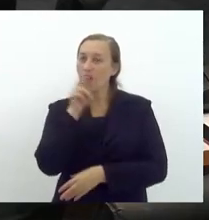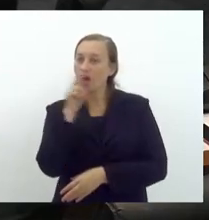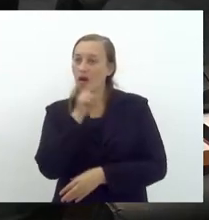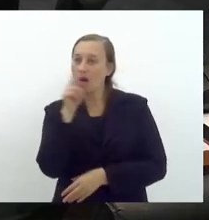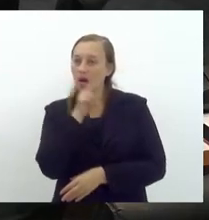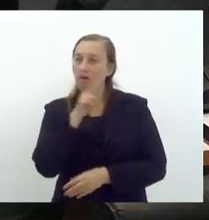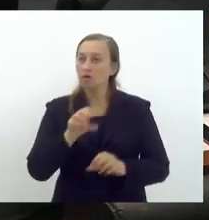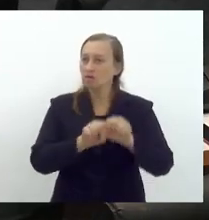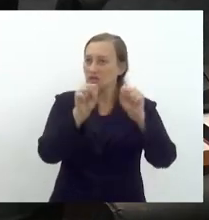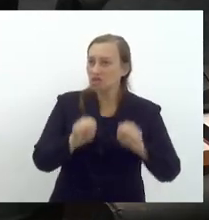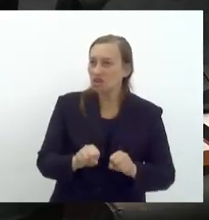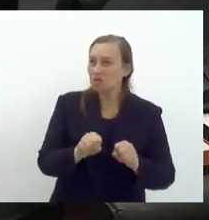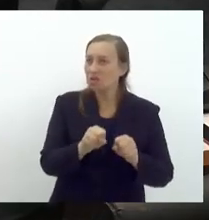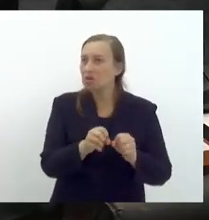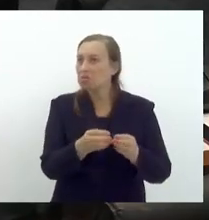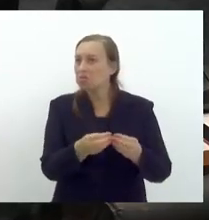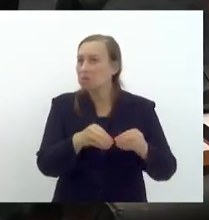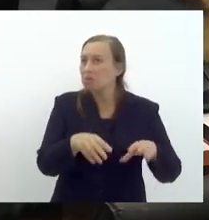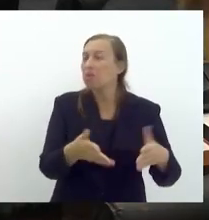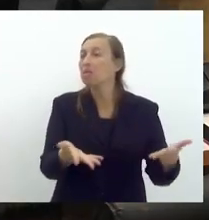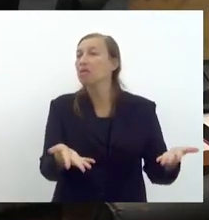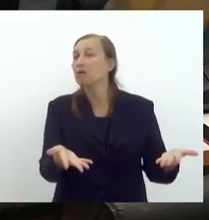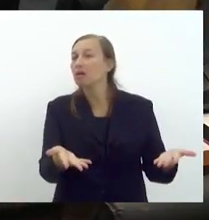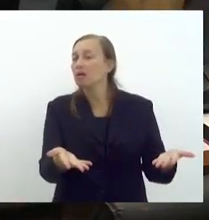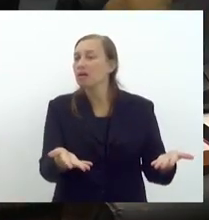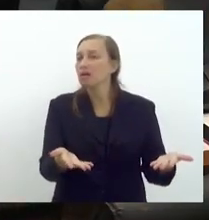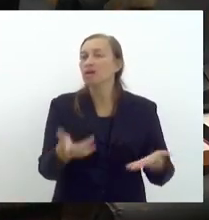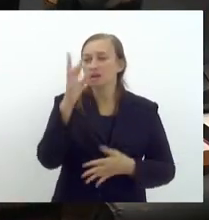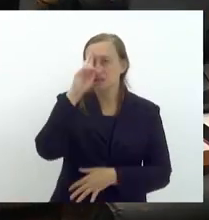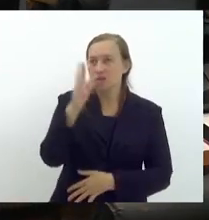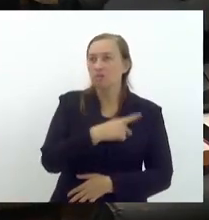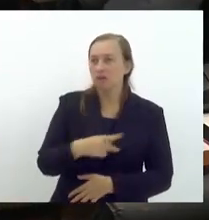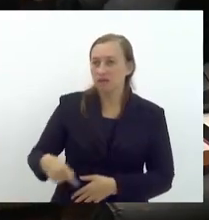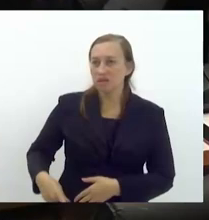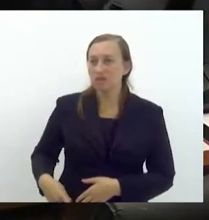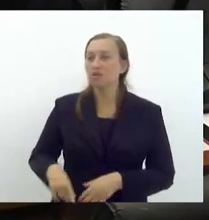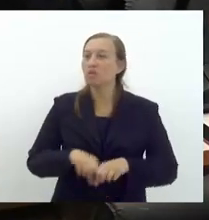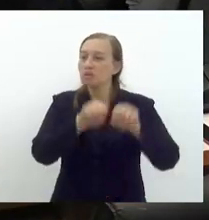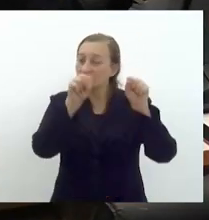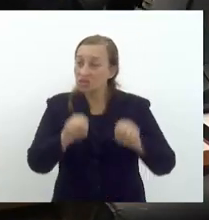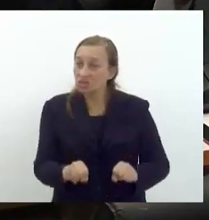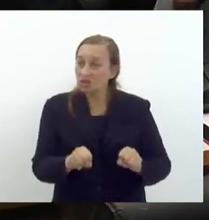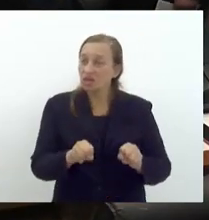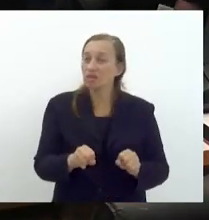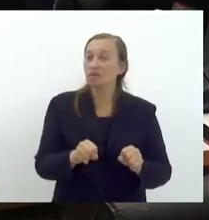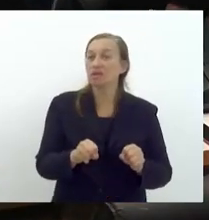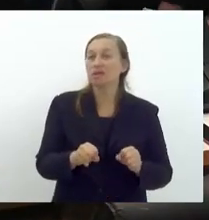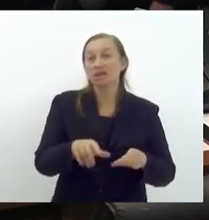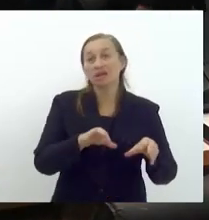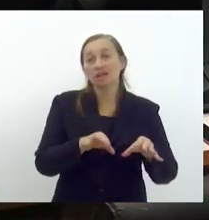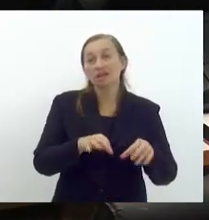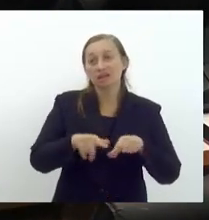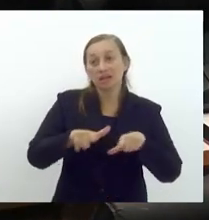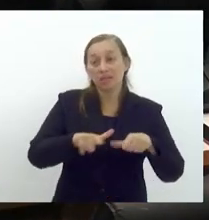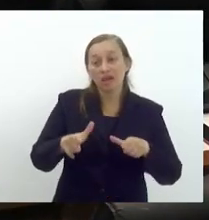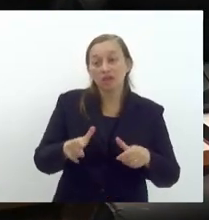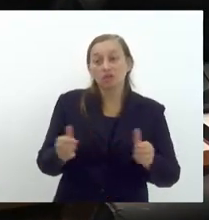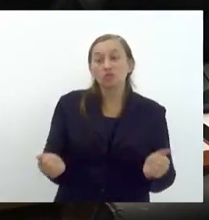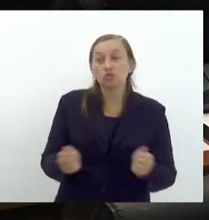sistema Caiu né sistema tá trabalhando a favor da oposição presidente